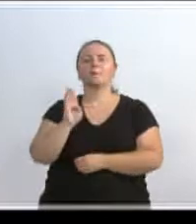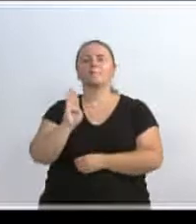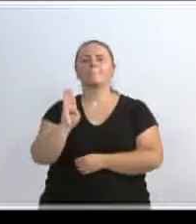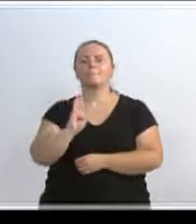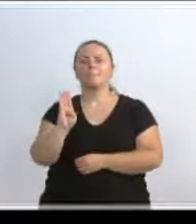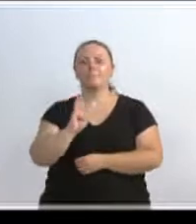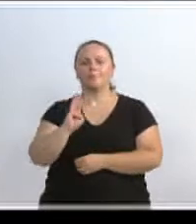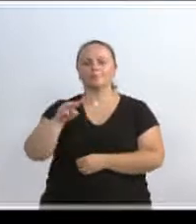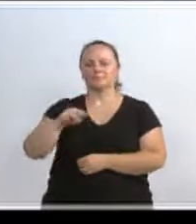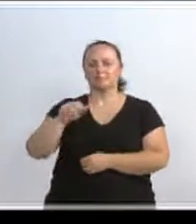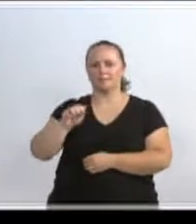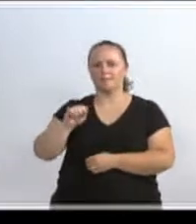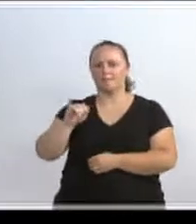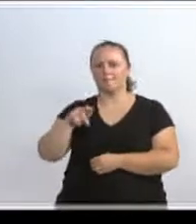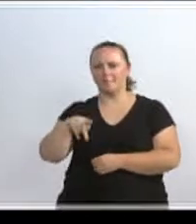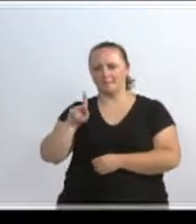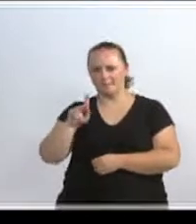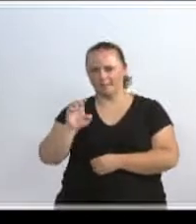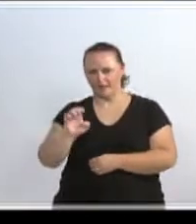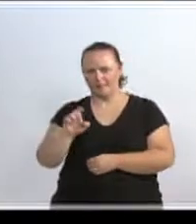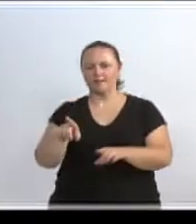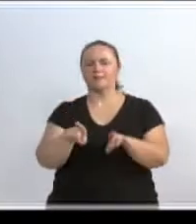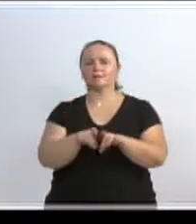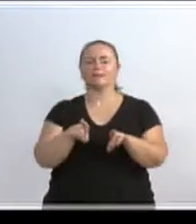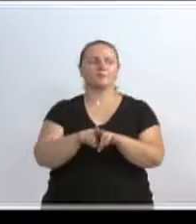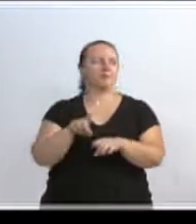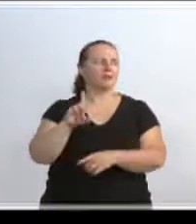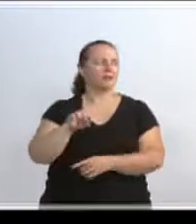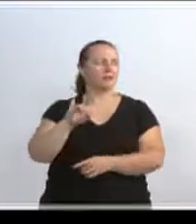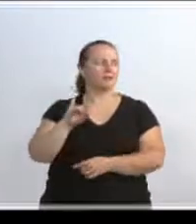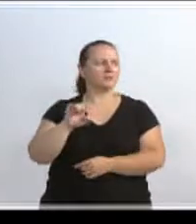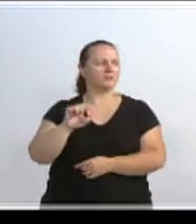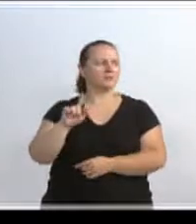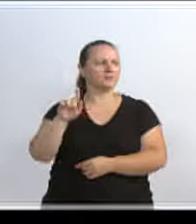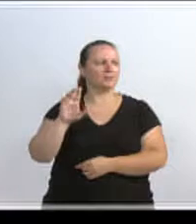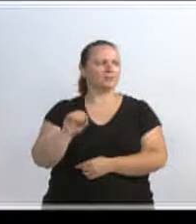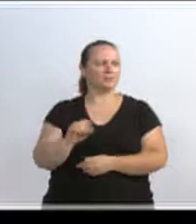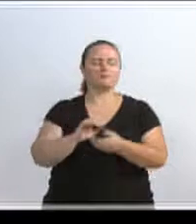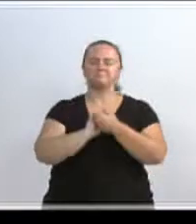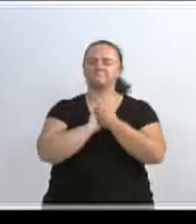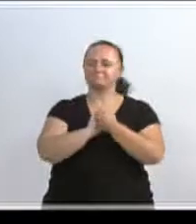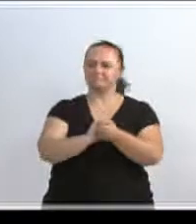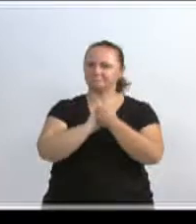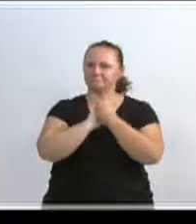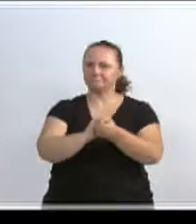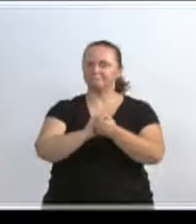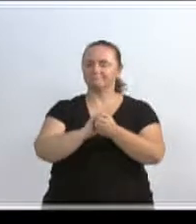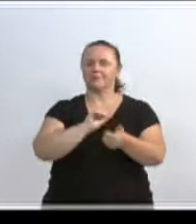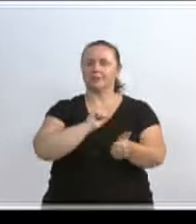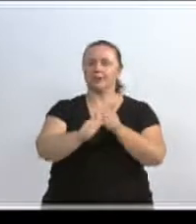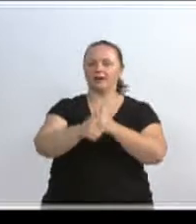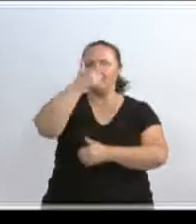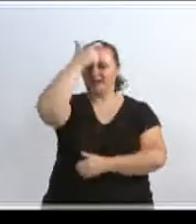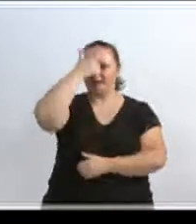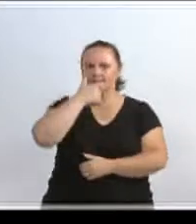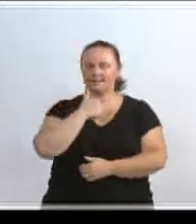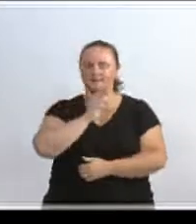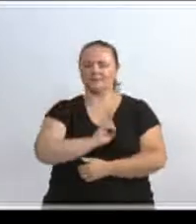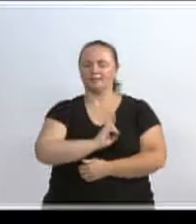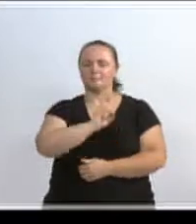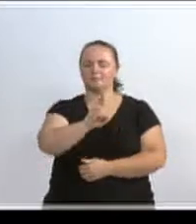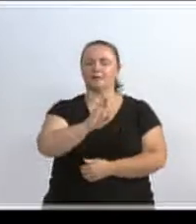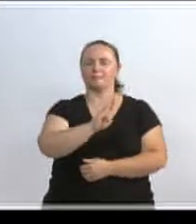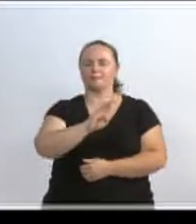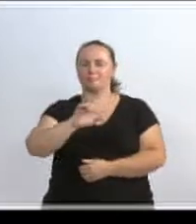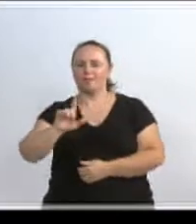de Oliveira e bronze também para Diego Pereira. Parabéns a esses atletas que foram representar Blumenau, Santa Catarina e o